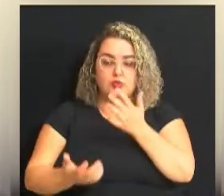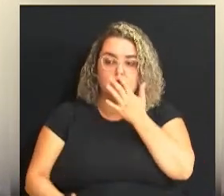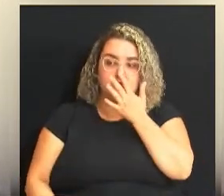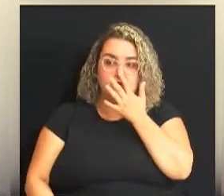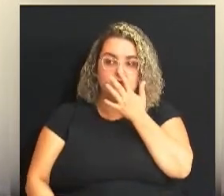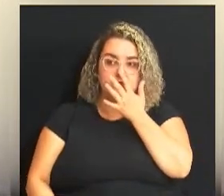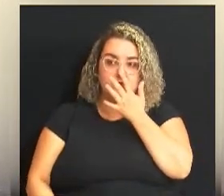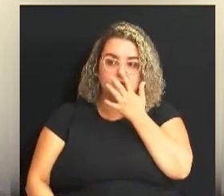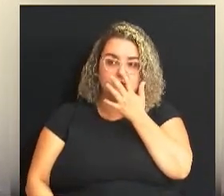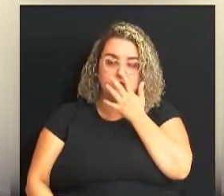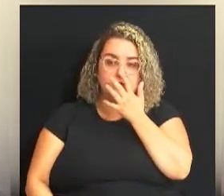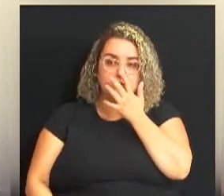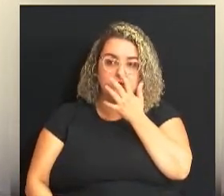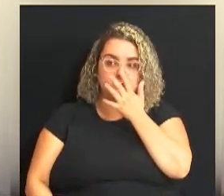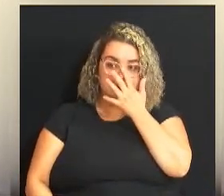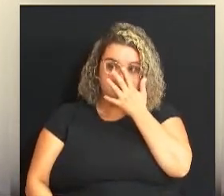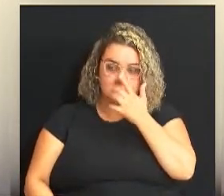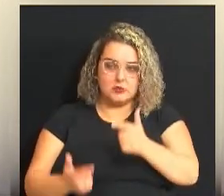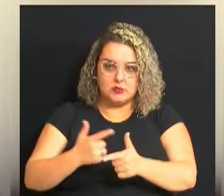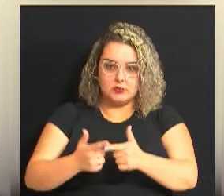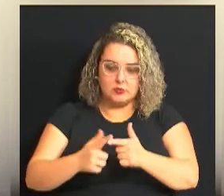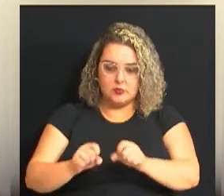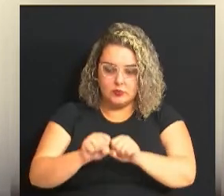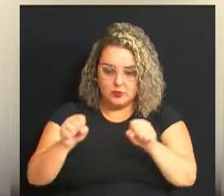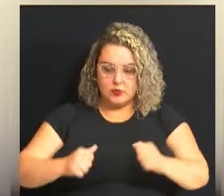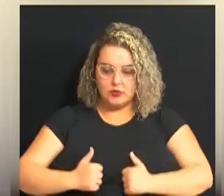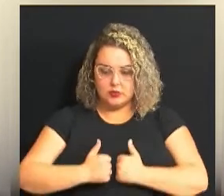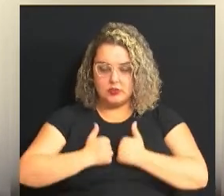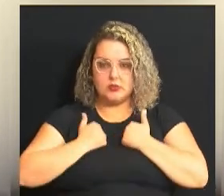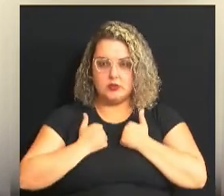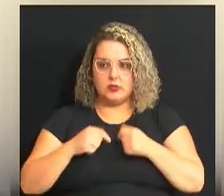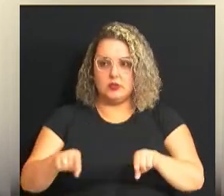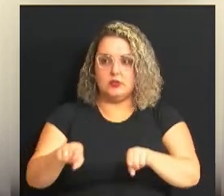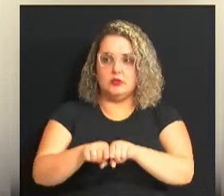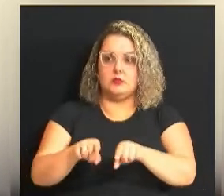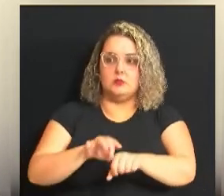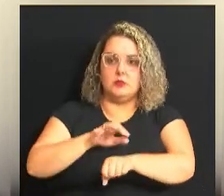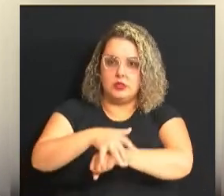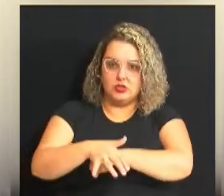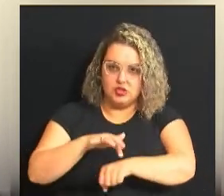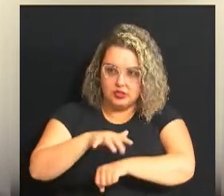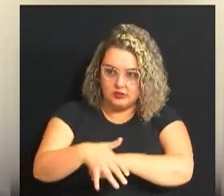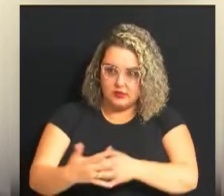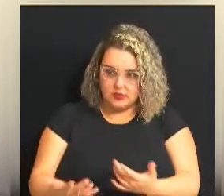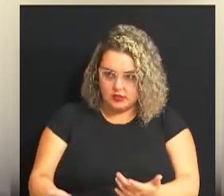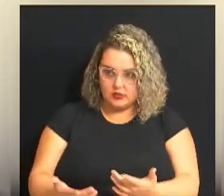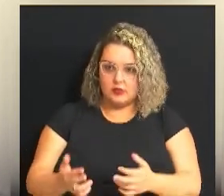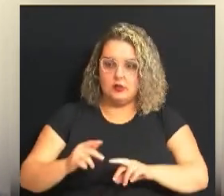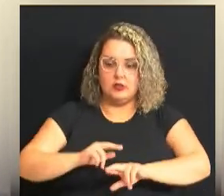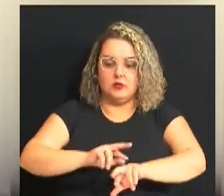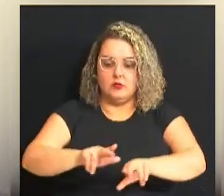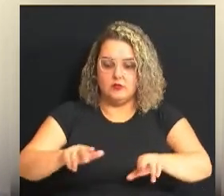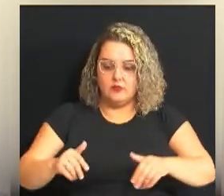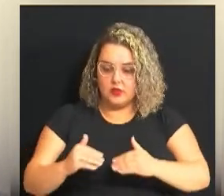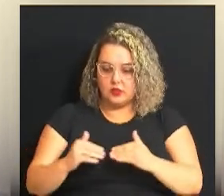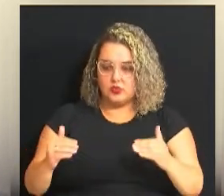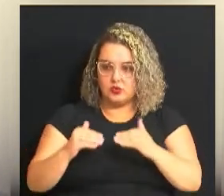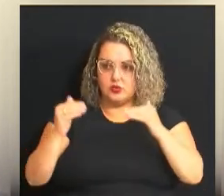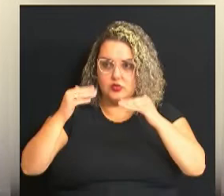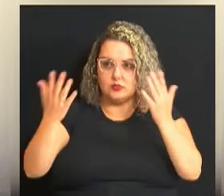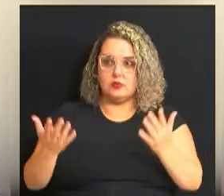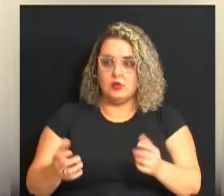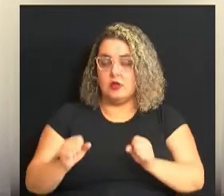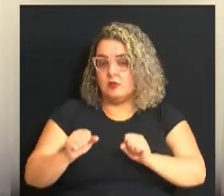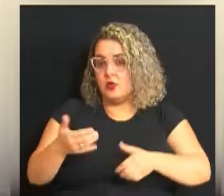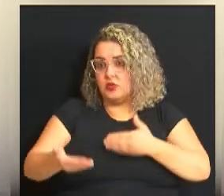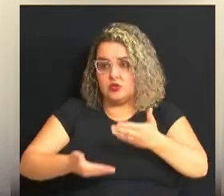esse problema no sistema imunológico e também um quadro de muita inflamação. Ela tem vários graus, tem graus que podem ser